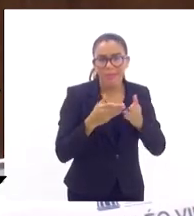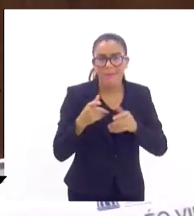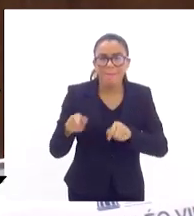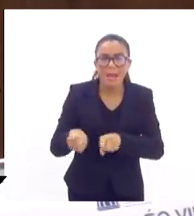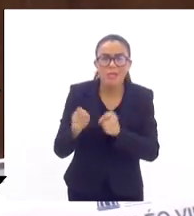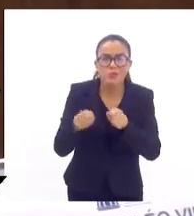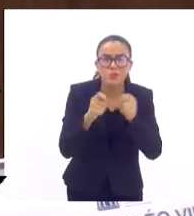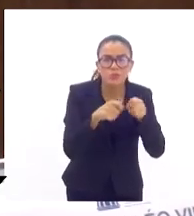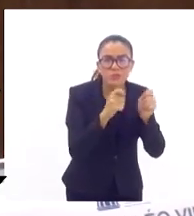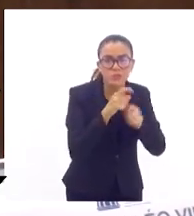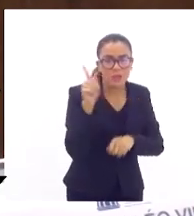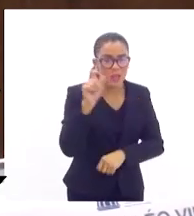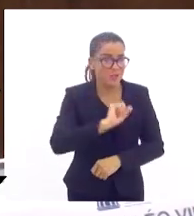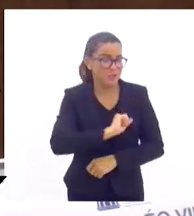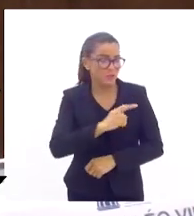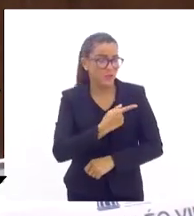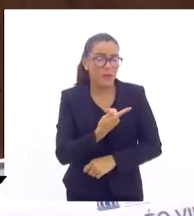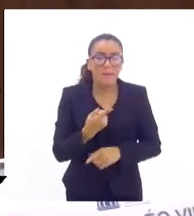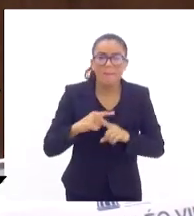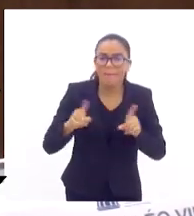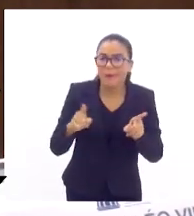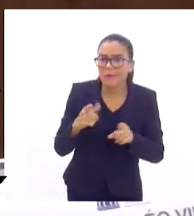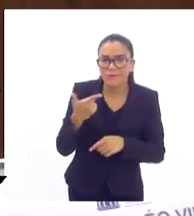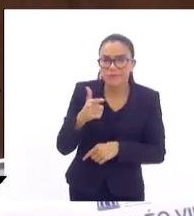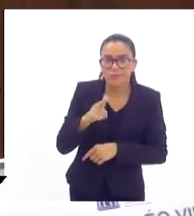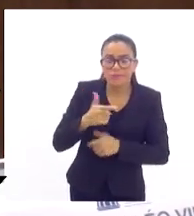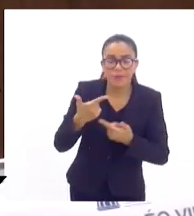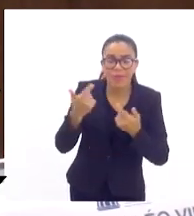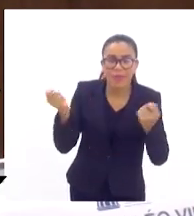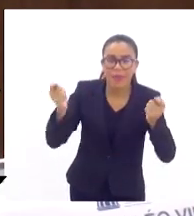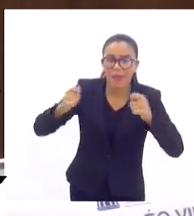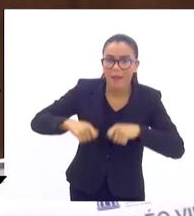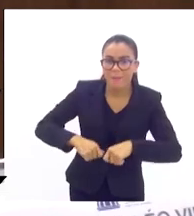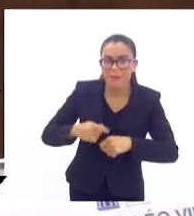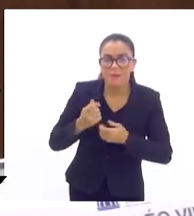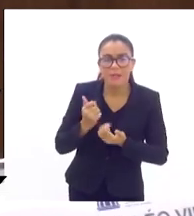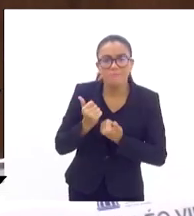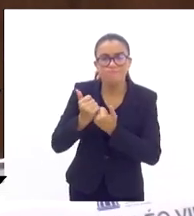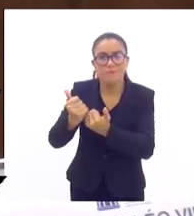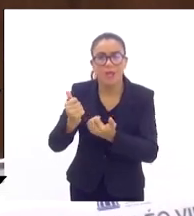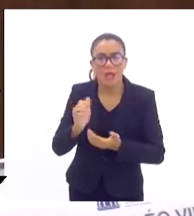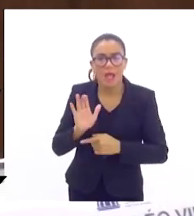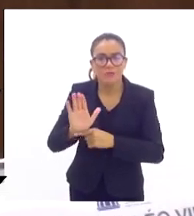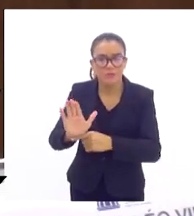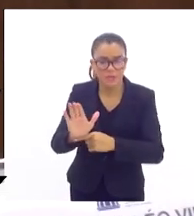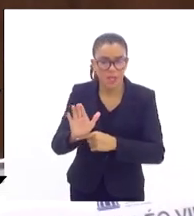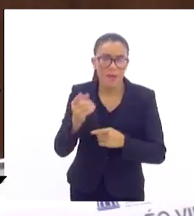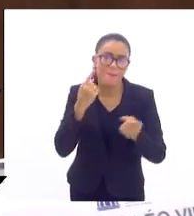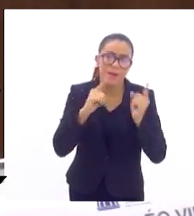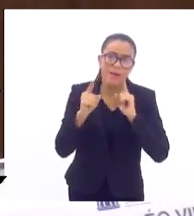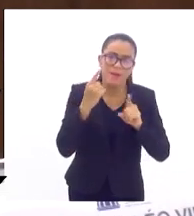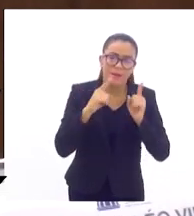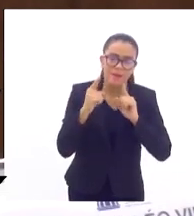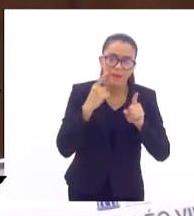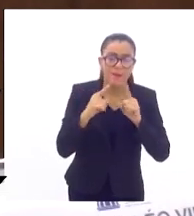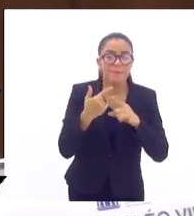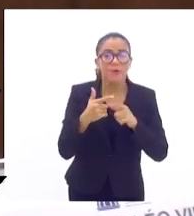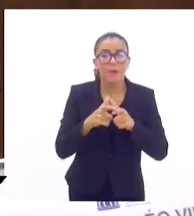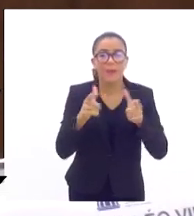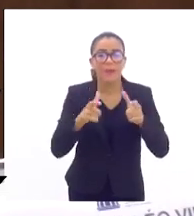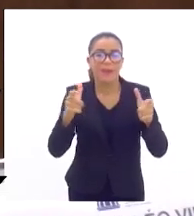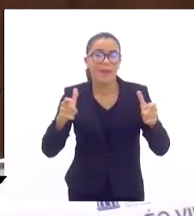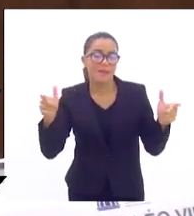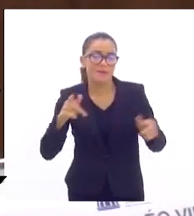Gonçalo corrigidas não vão ser capazes de suprir as necessidades do município de Maricá, que é um município que cresce em